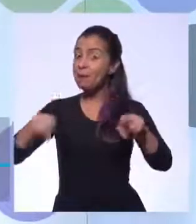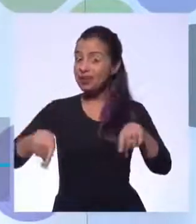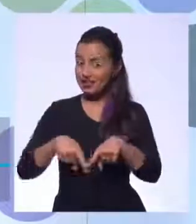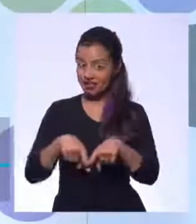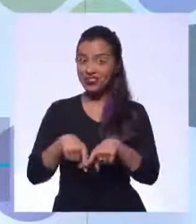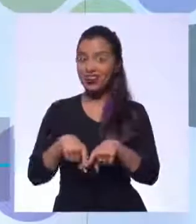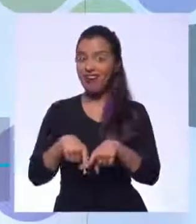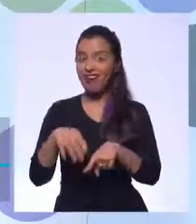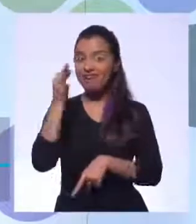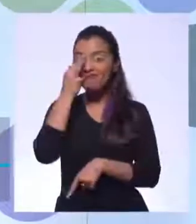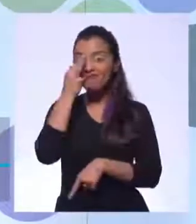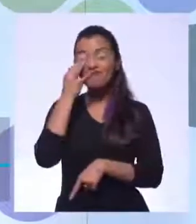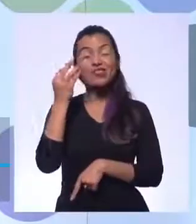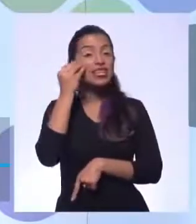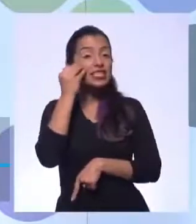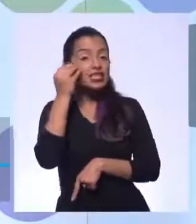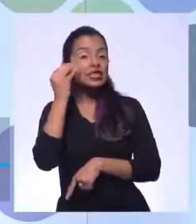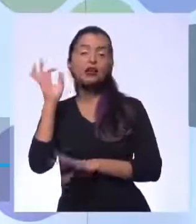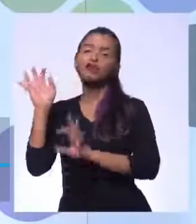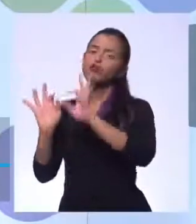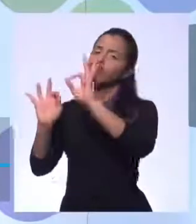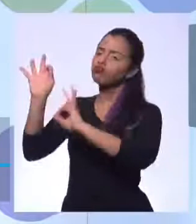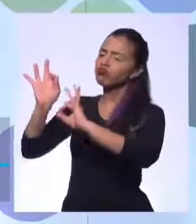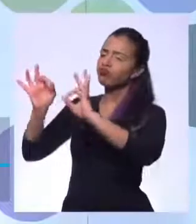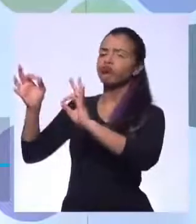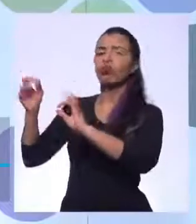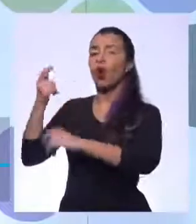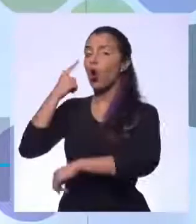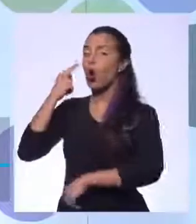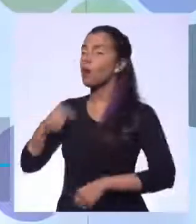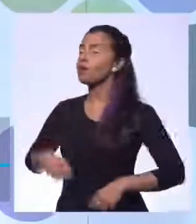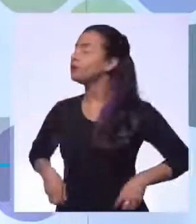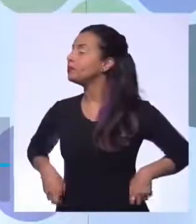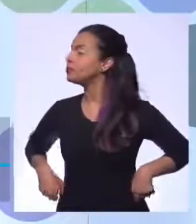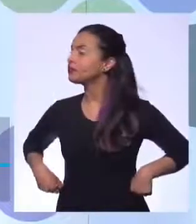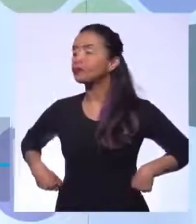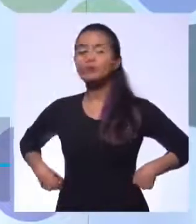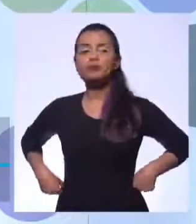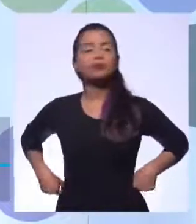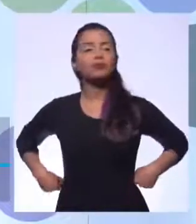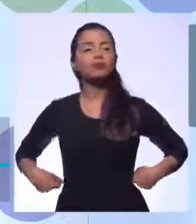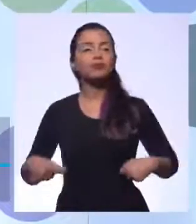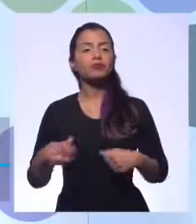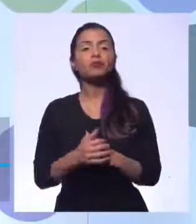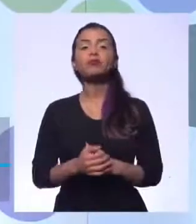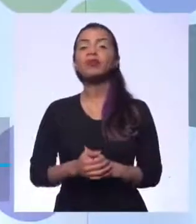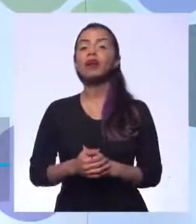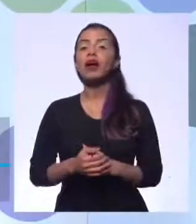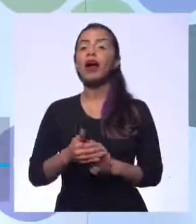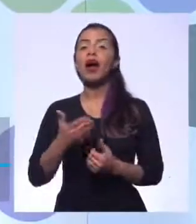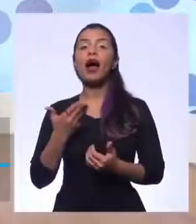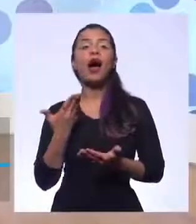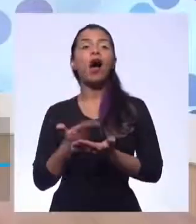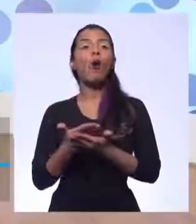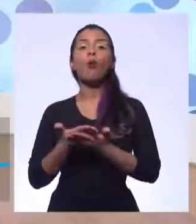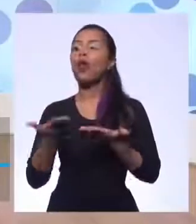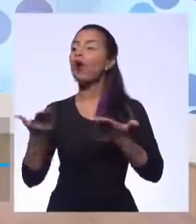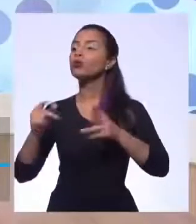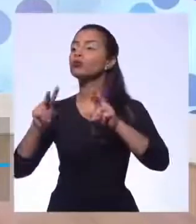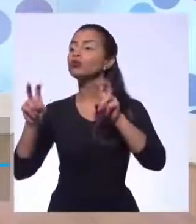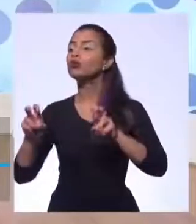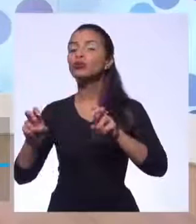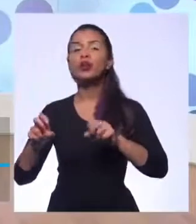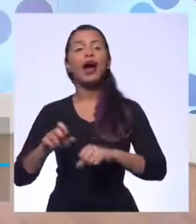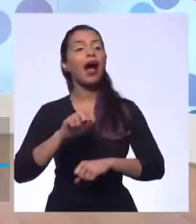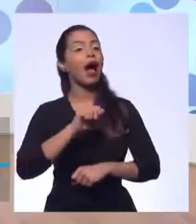colocar aqui a nossa apresentação. Tananã. Qual que é o nome da aula de hoje, Dani? Além do texto. Além